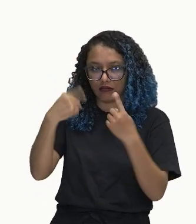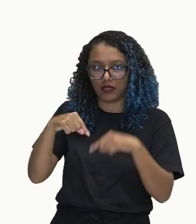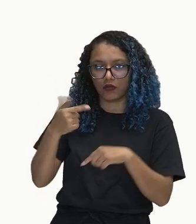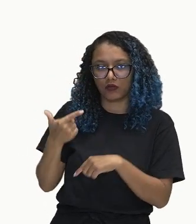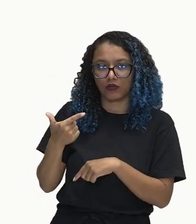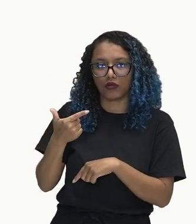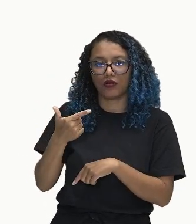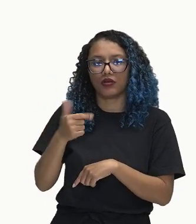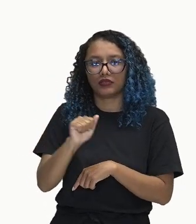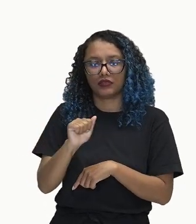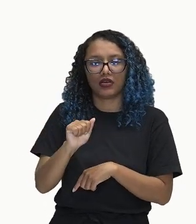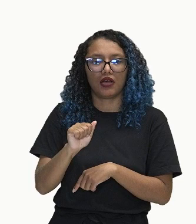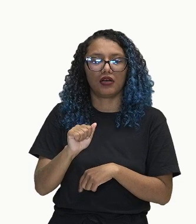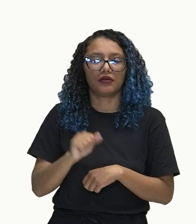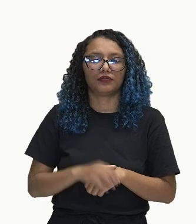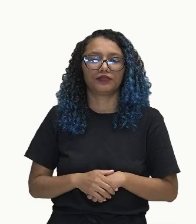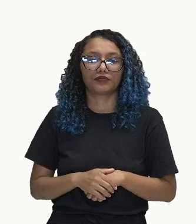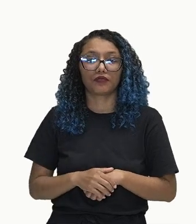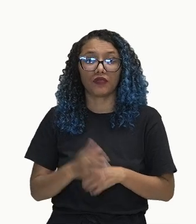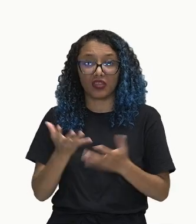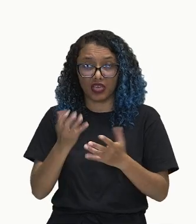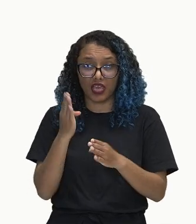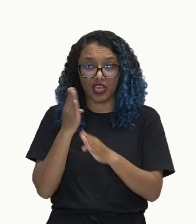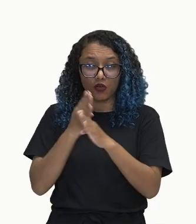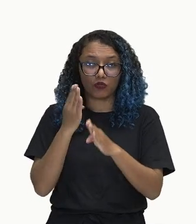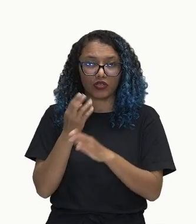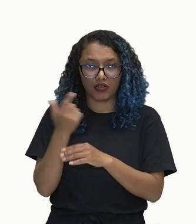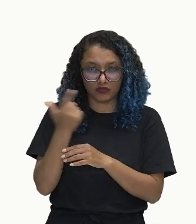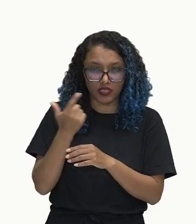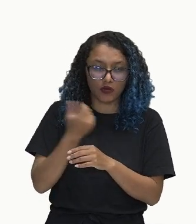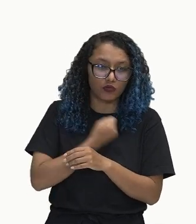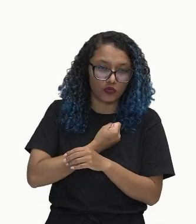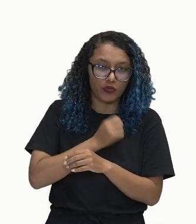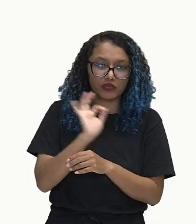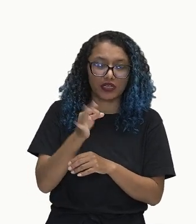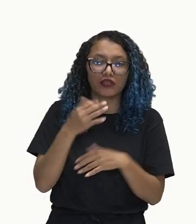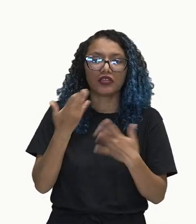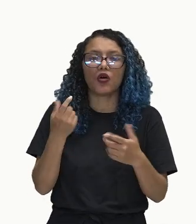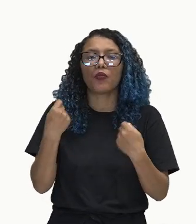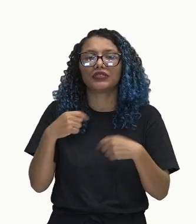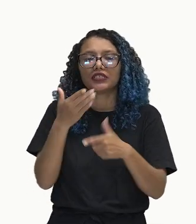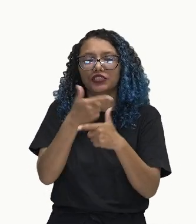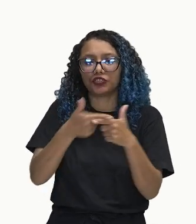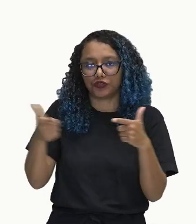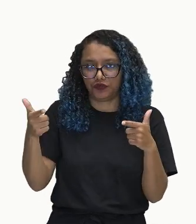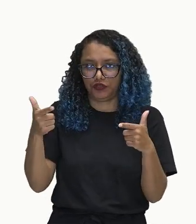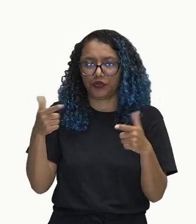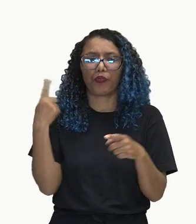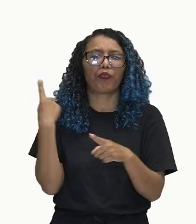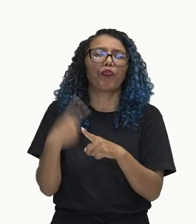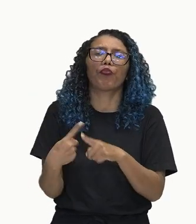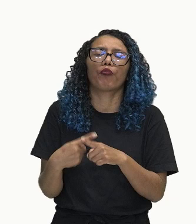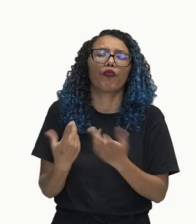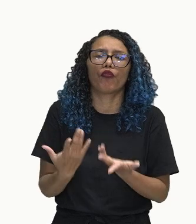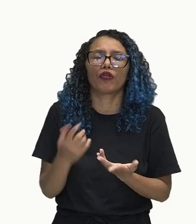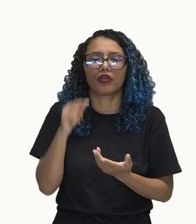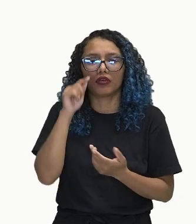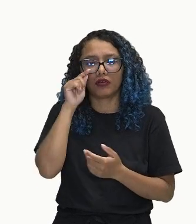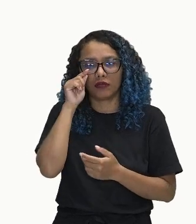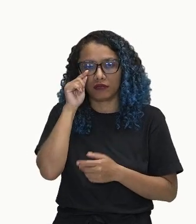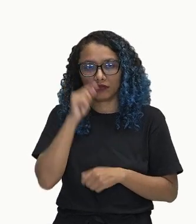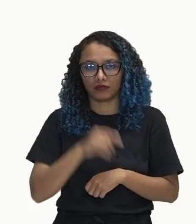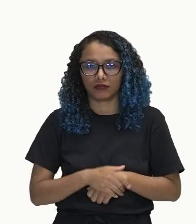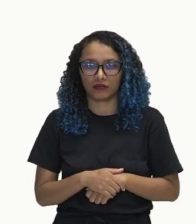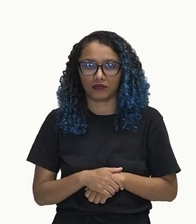achar o segundo termo, eu vou dividir esses valores. Por que eu vou dividir? Porque justamente eu estou